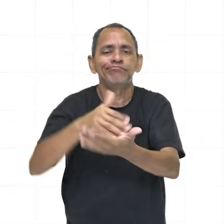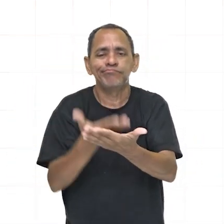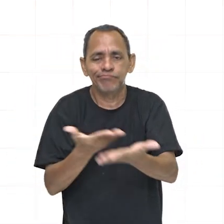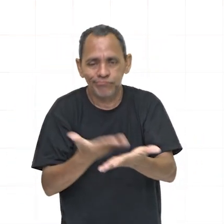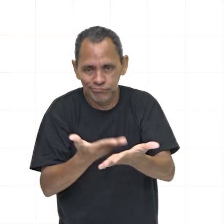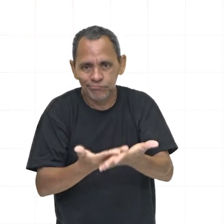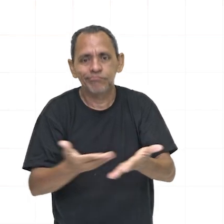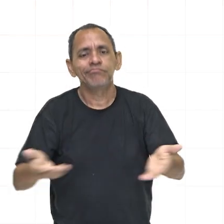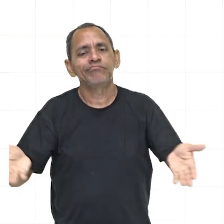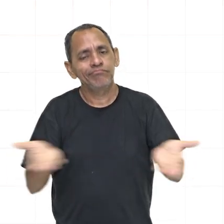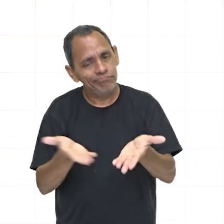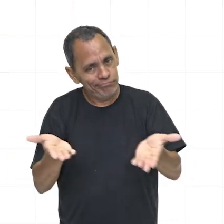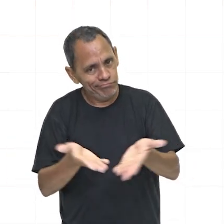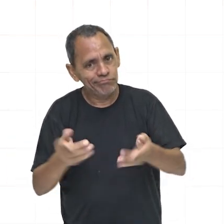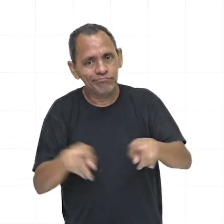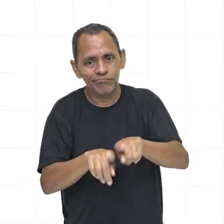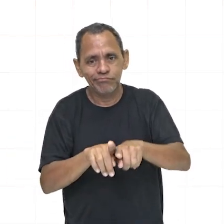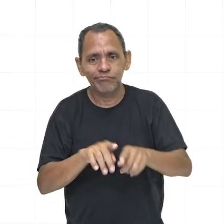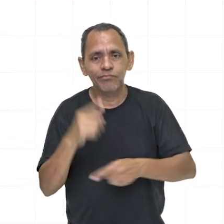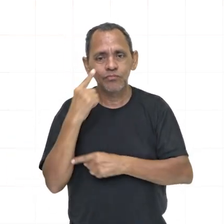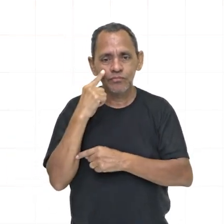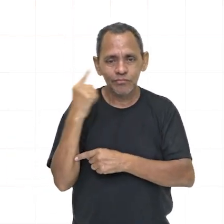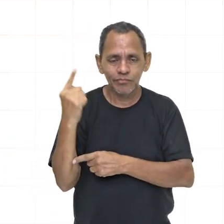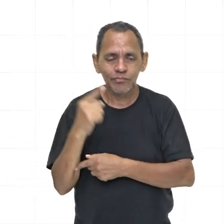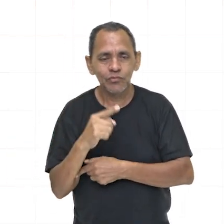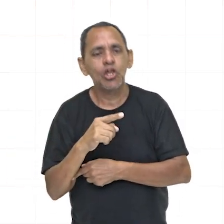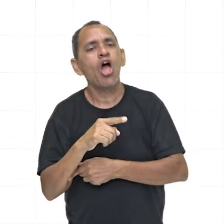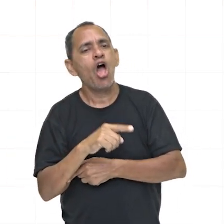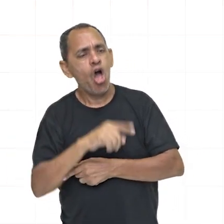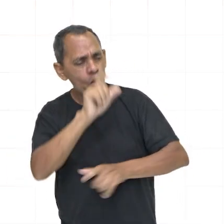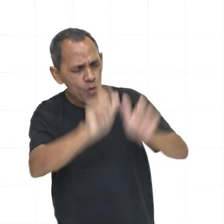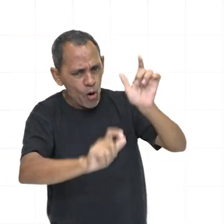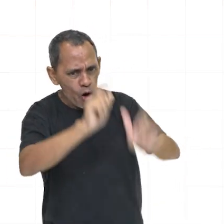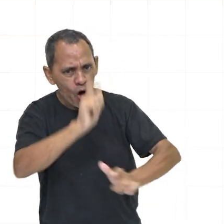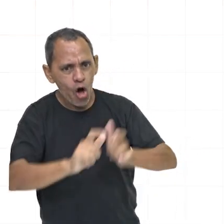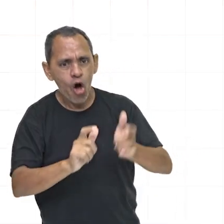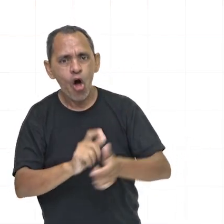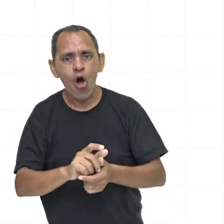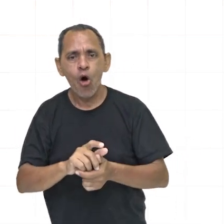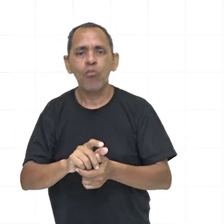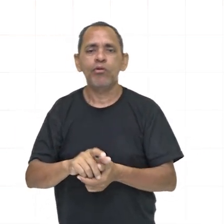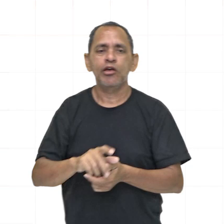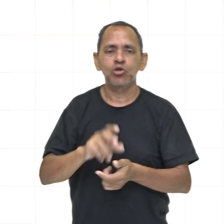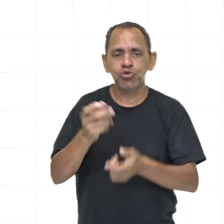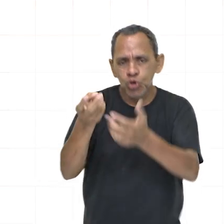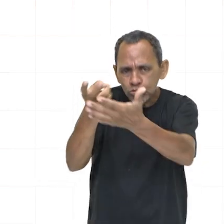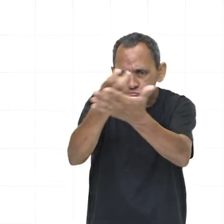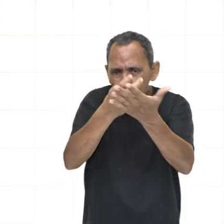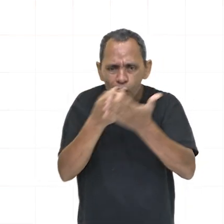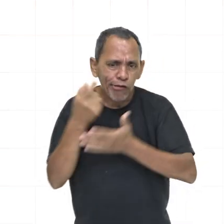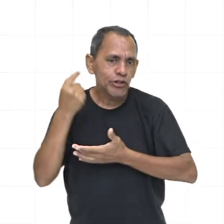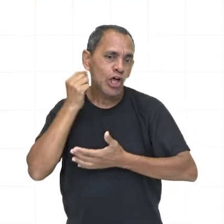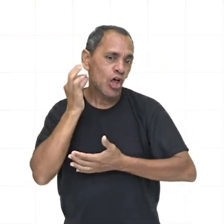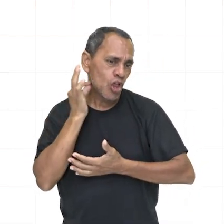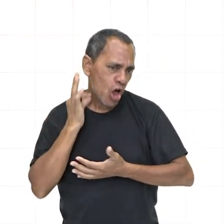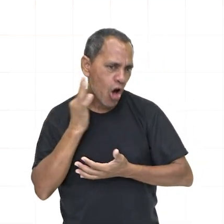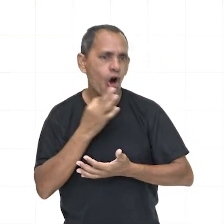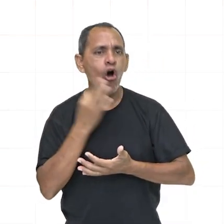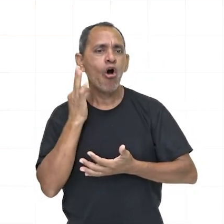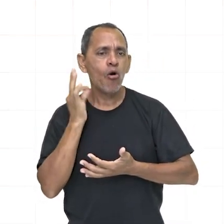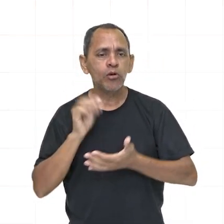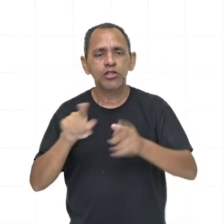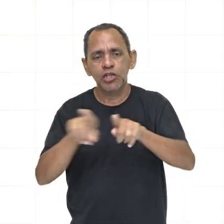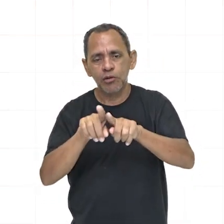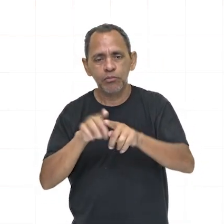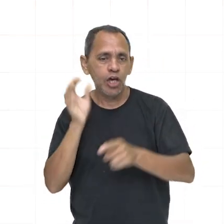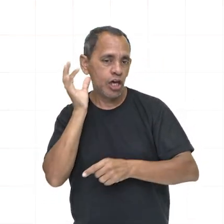um muiraquitã no pescoço, ou com uma tatuagem lá de um dragão chinês, ou está usando uma peça de roupa que lembra